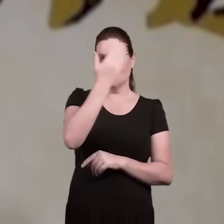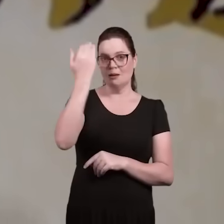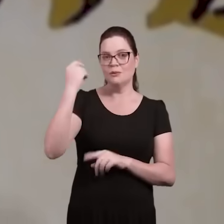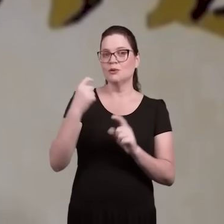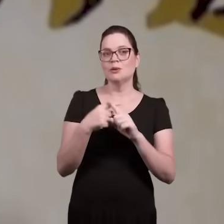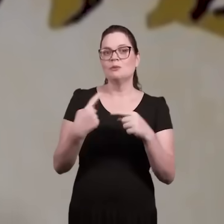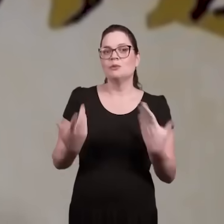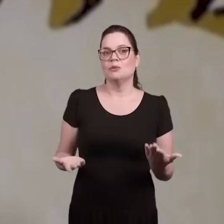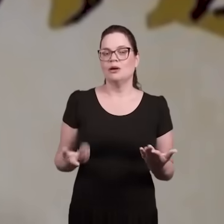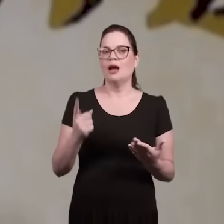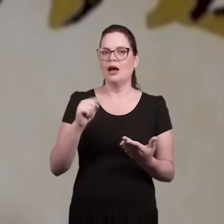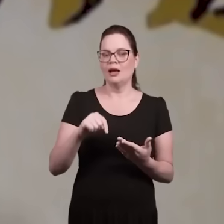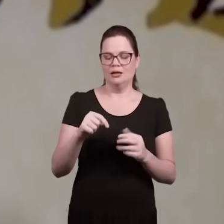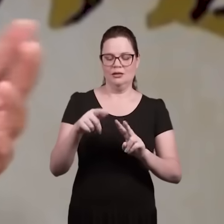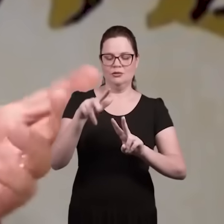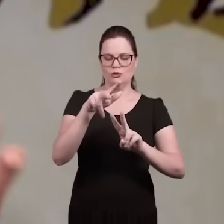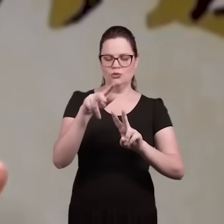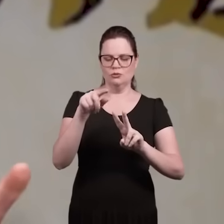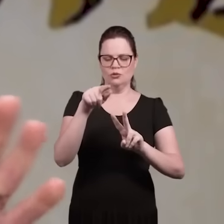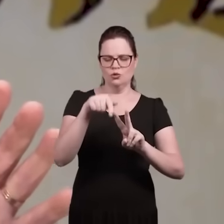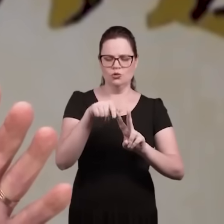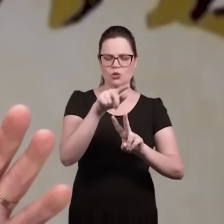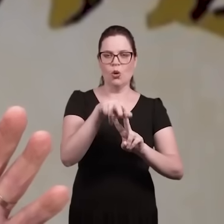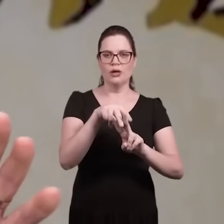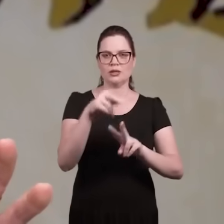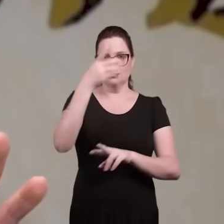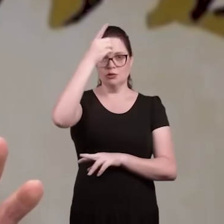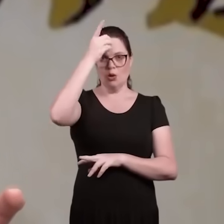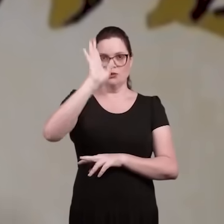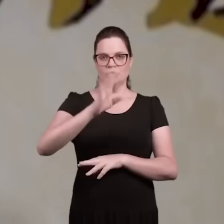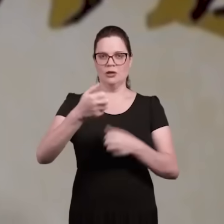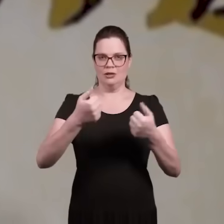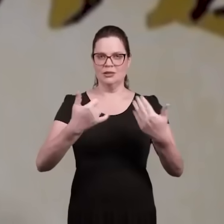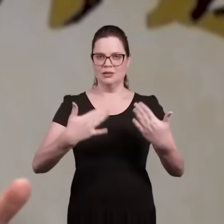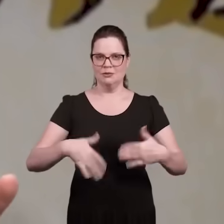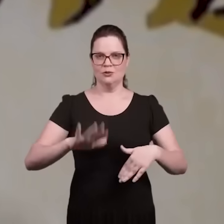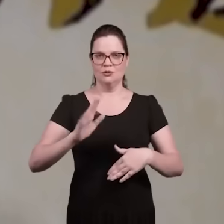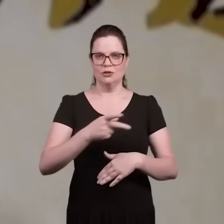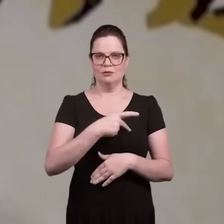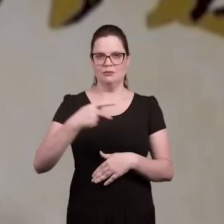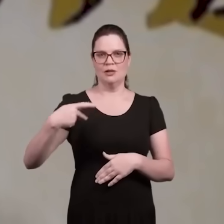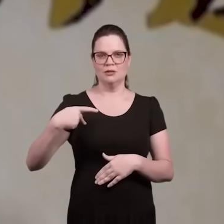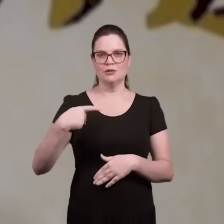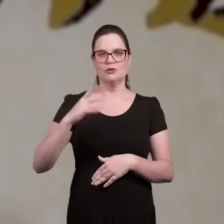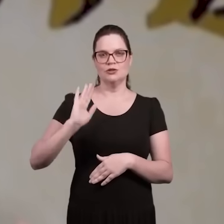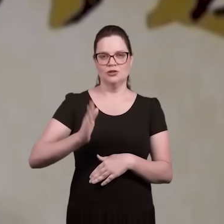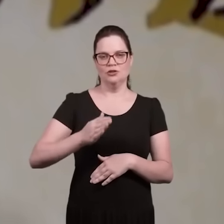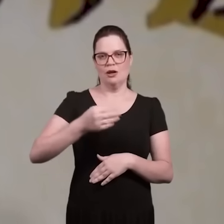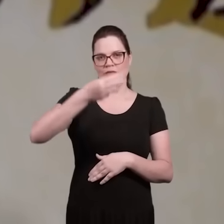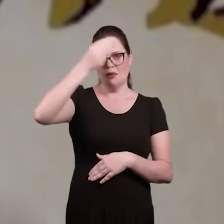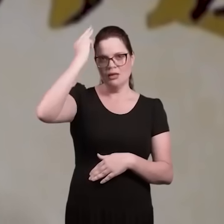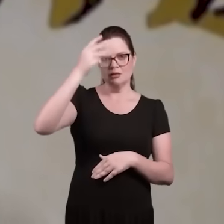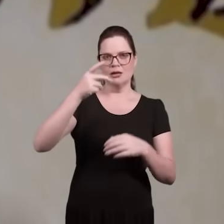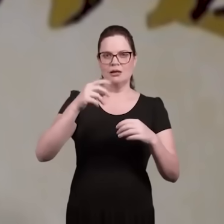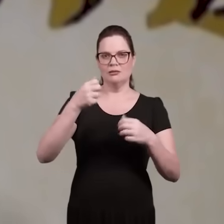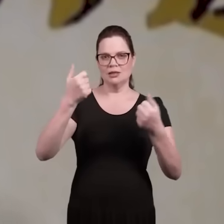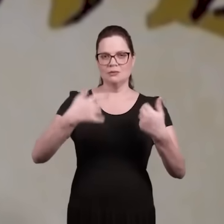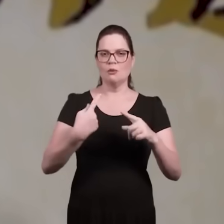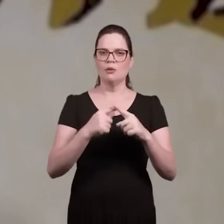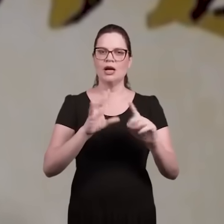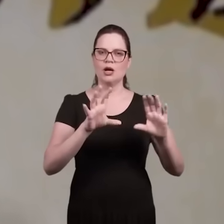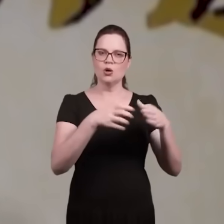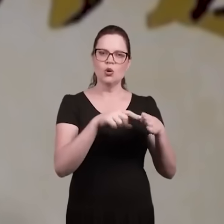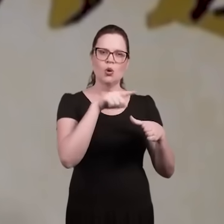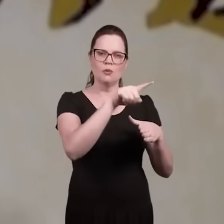palavra da sabedoria? Que, aliás, é um dos dois dons que, conforme o pastor Marcelo já abordou, alguns grupos